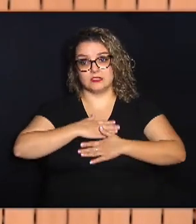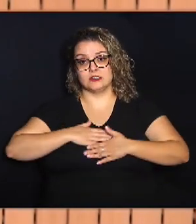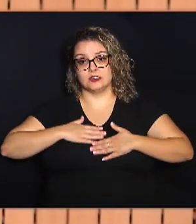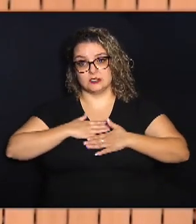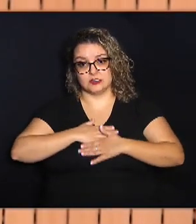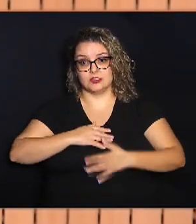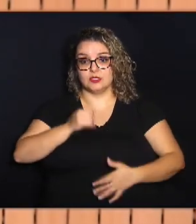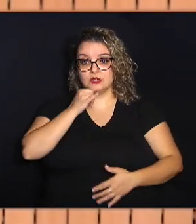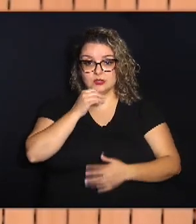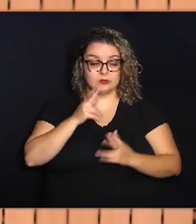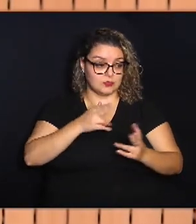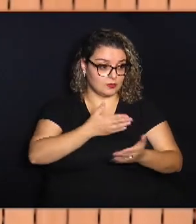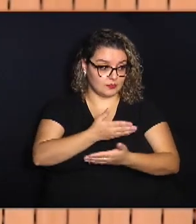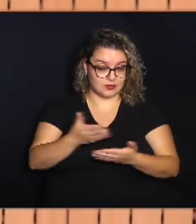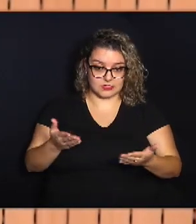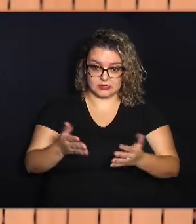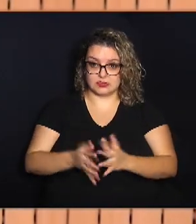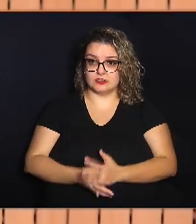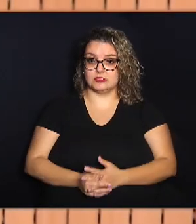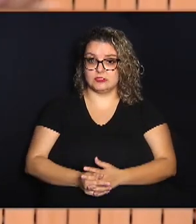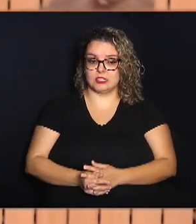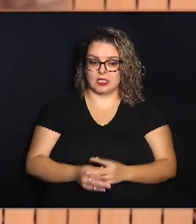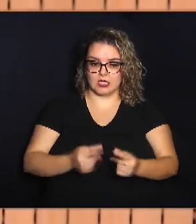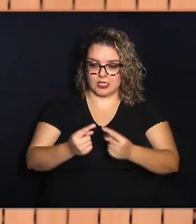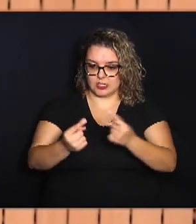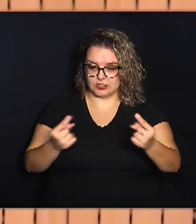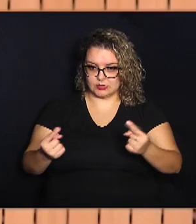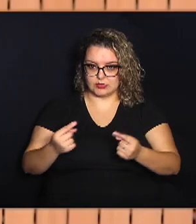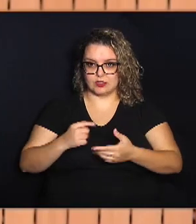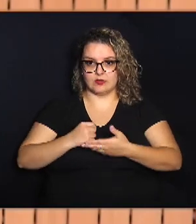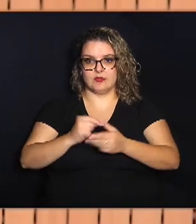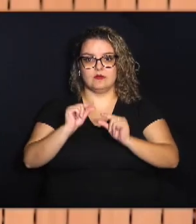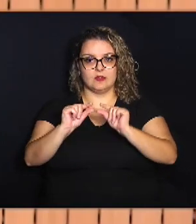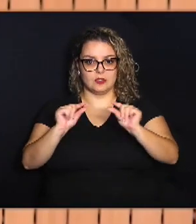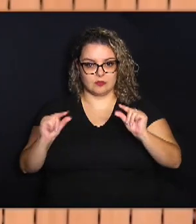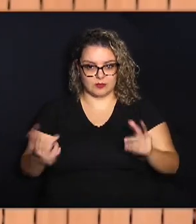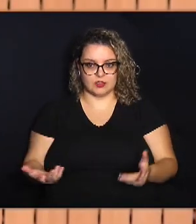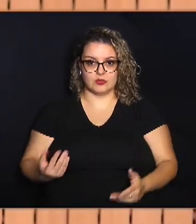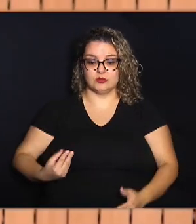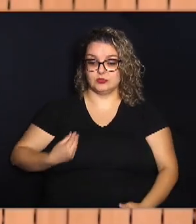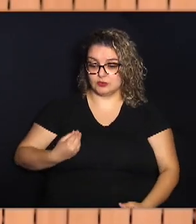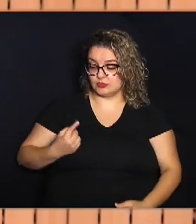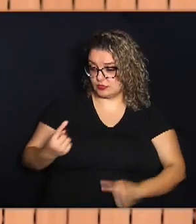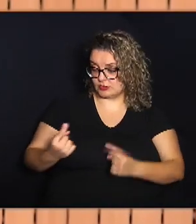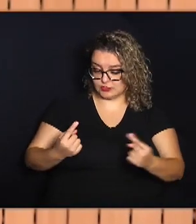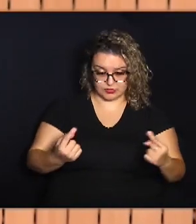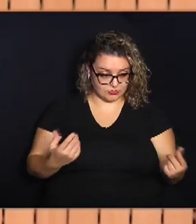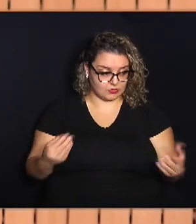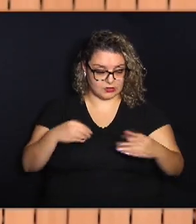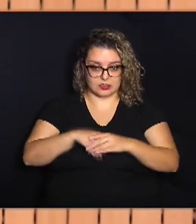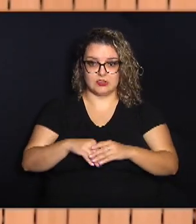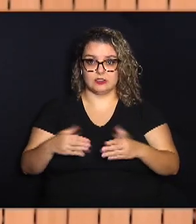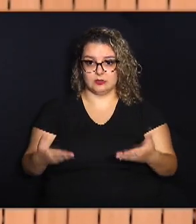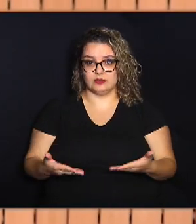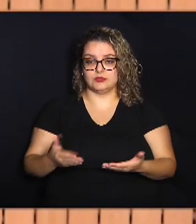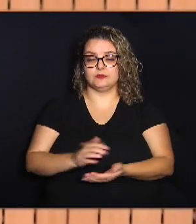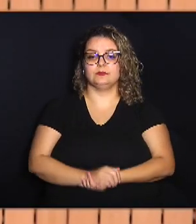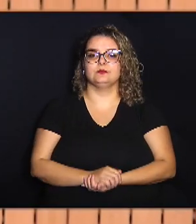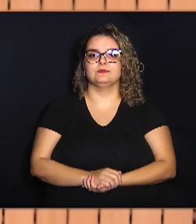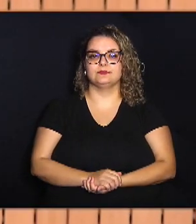exemplos como vocês aqui. Cada um de vocês vai levar um pouquinho da vida de cada um daqui.